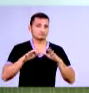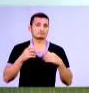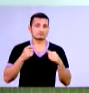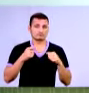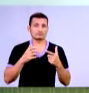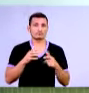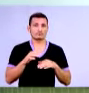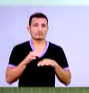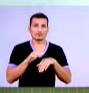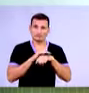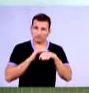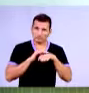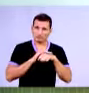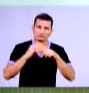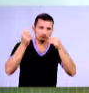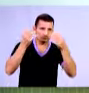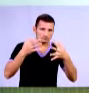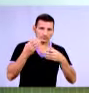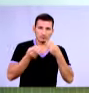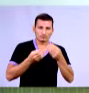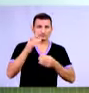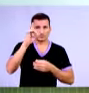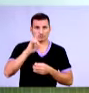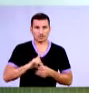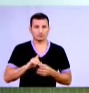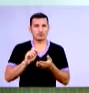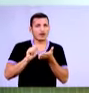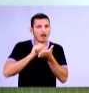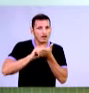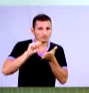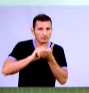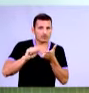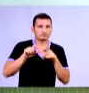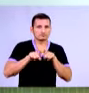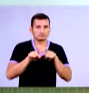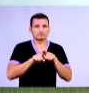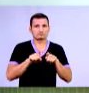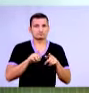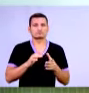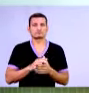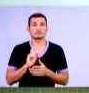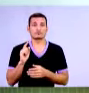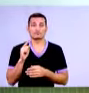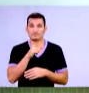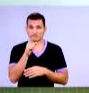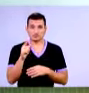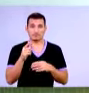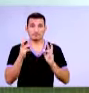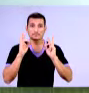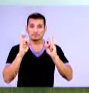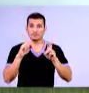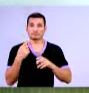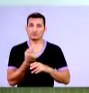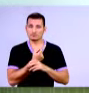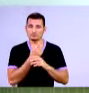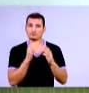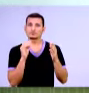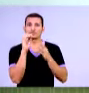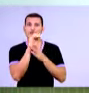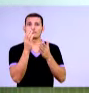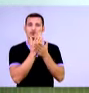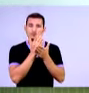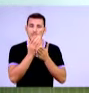nossa disciplina sobre essa questão de direitos autorais também. Vocês vão perceber que nós postaremos algumas bases de